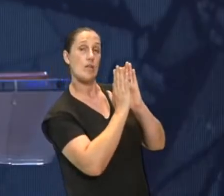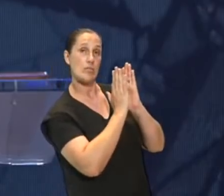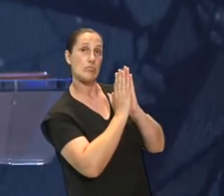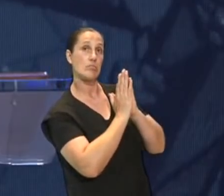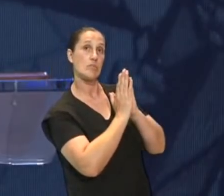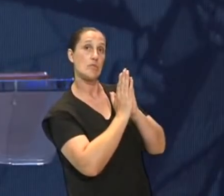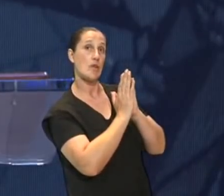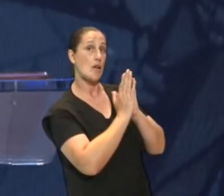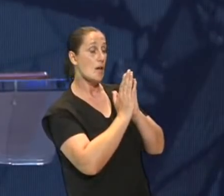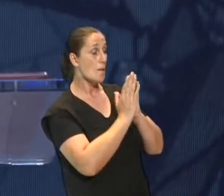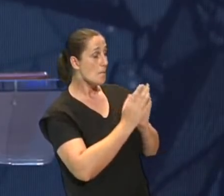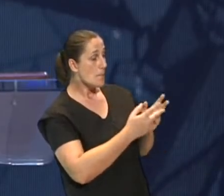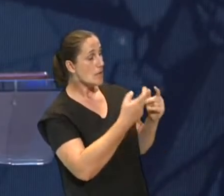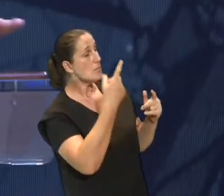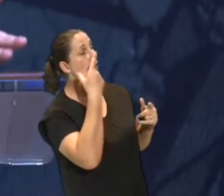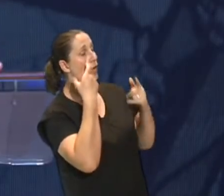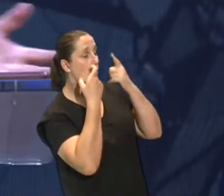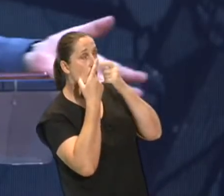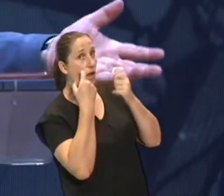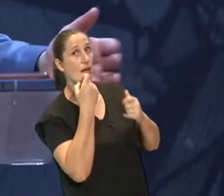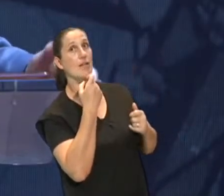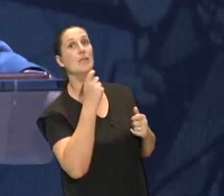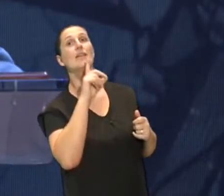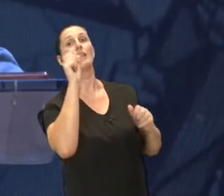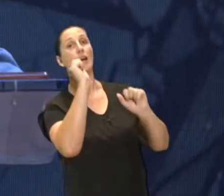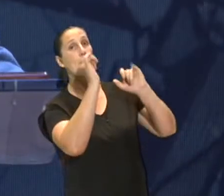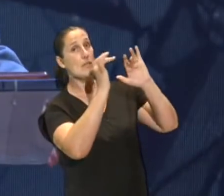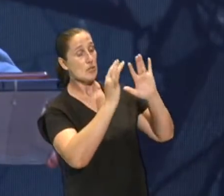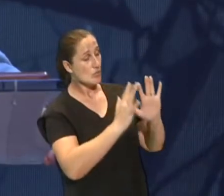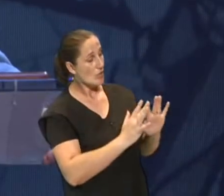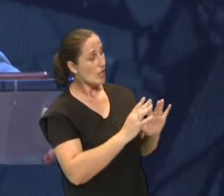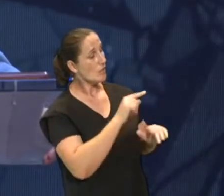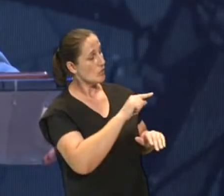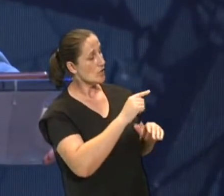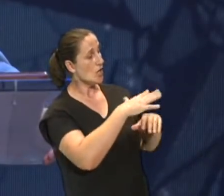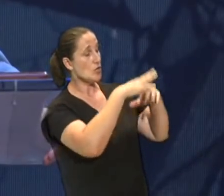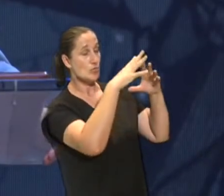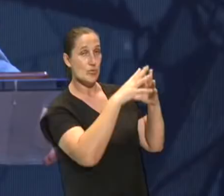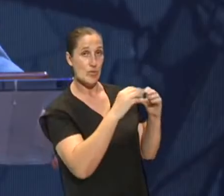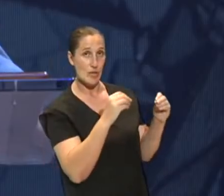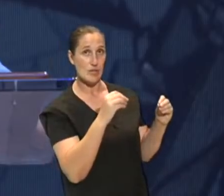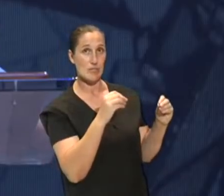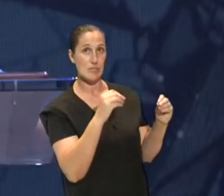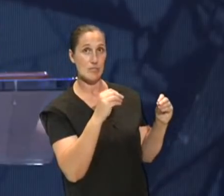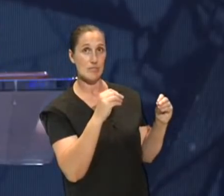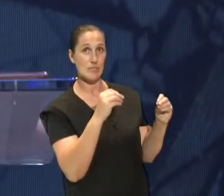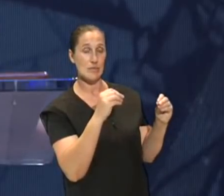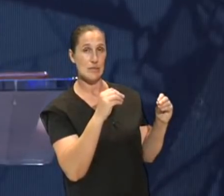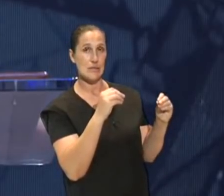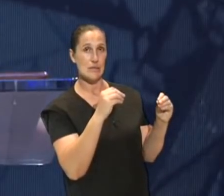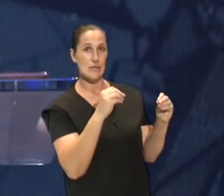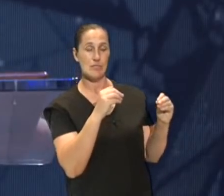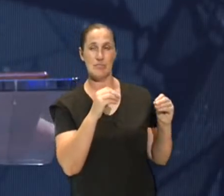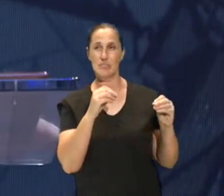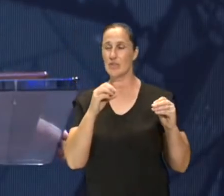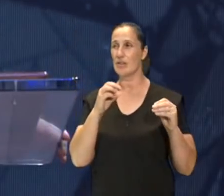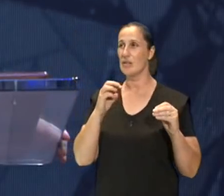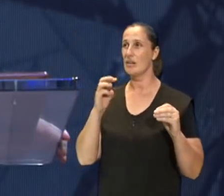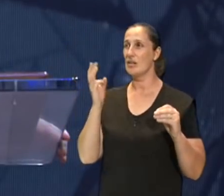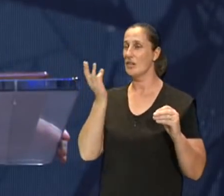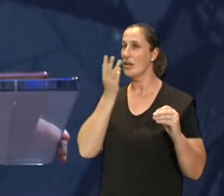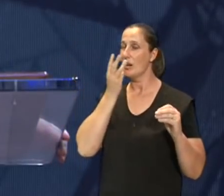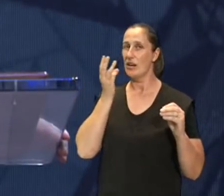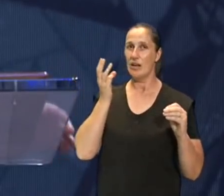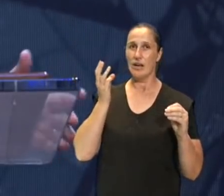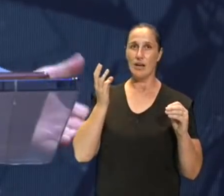as suas lágrimas e Ele vai te abençoar, você vai ser curado. E ele olha para Isaías e diz